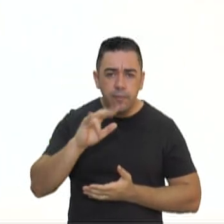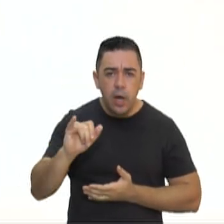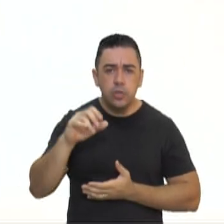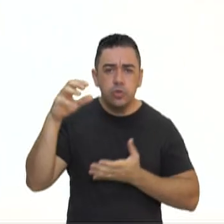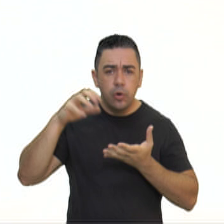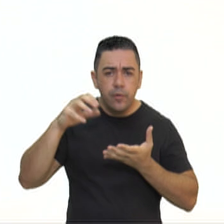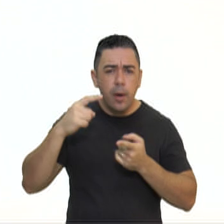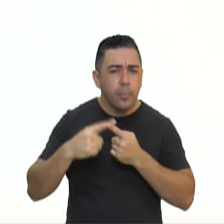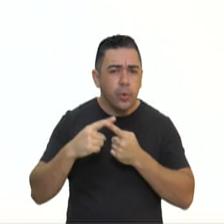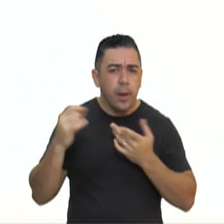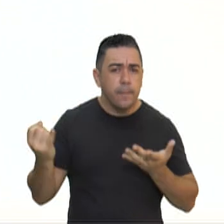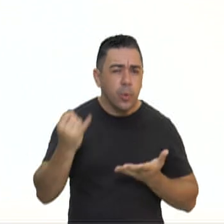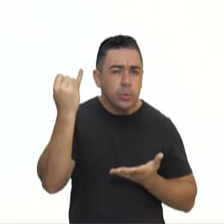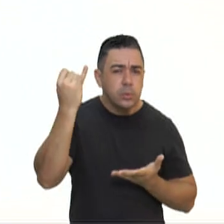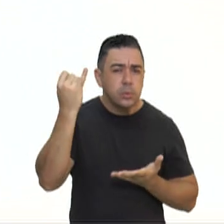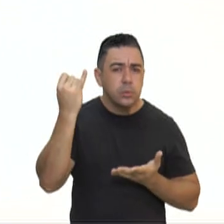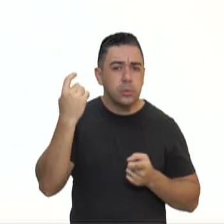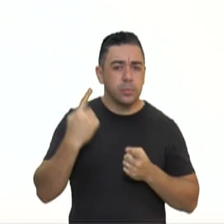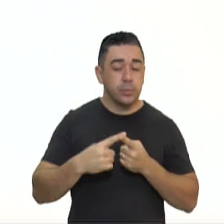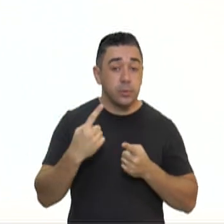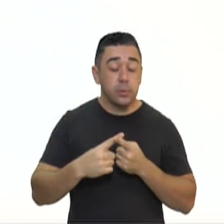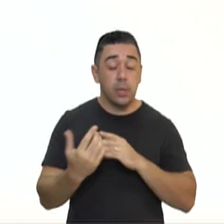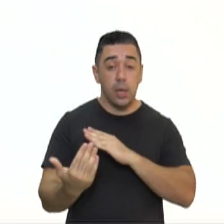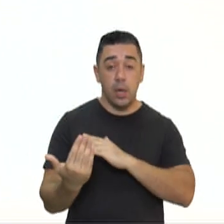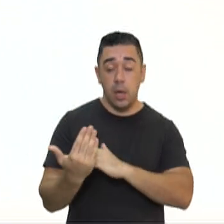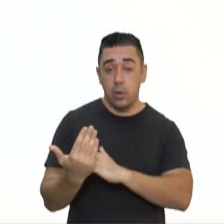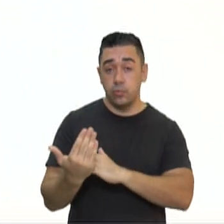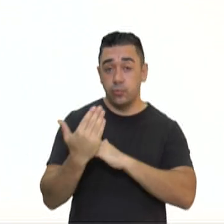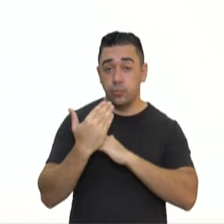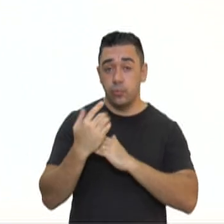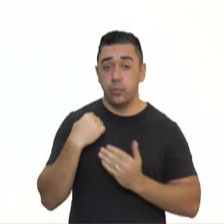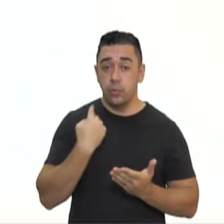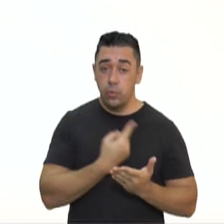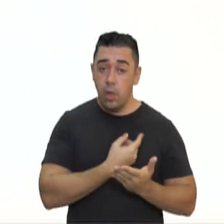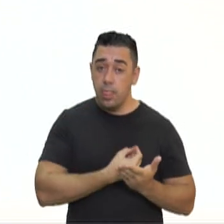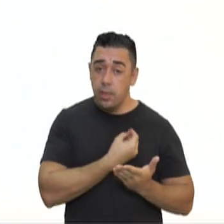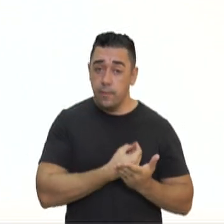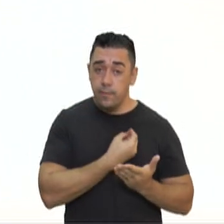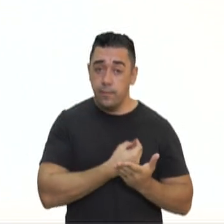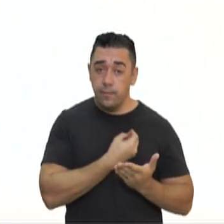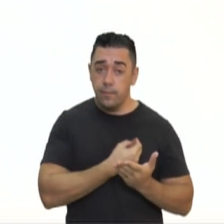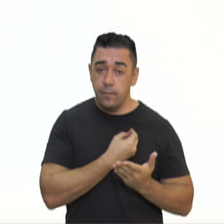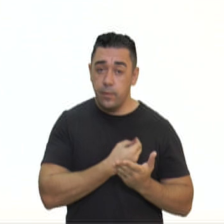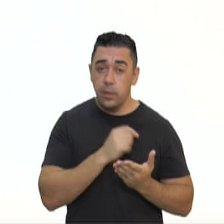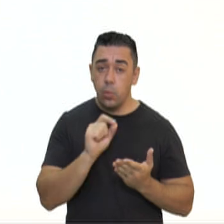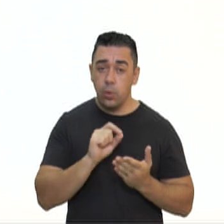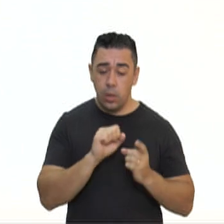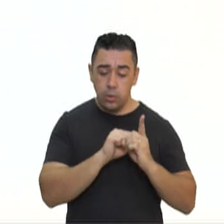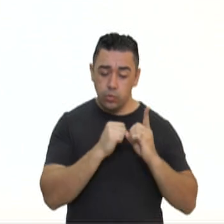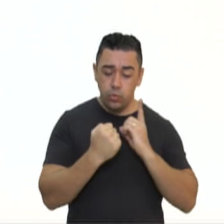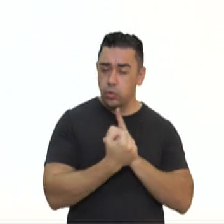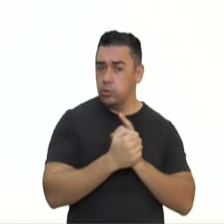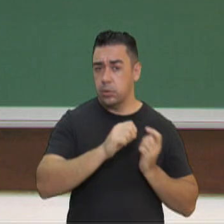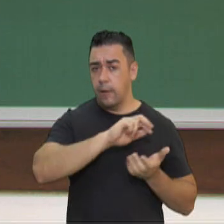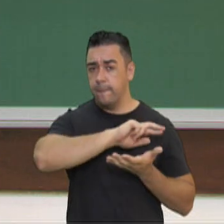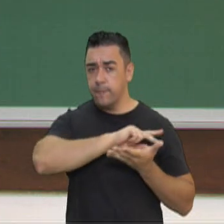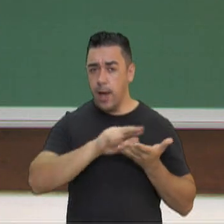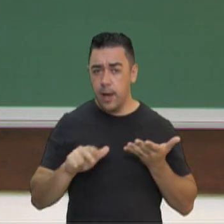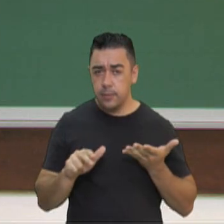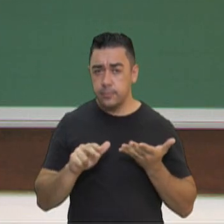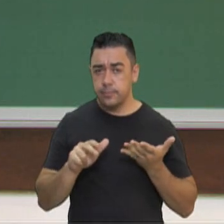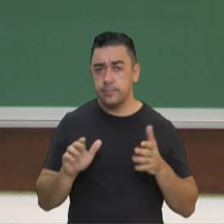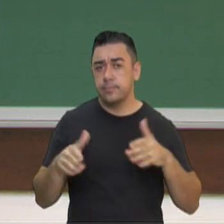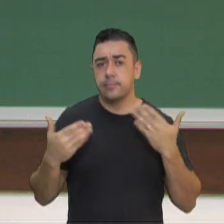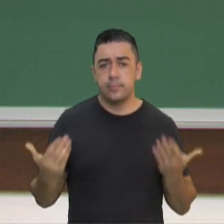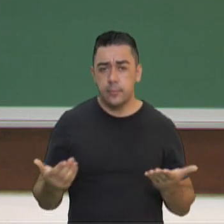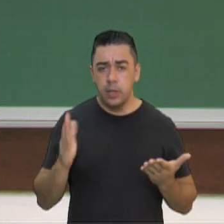por que ela é tão importante? Então, ela ajuda a nossa vida em sociedade de diversas formas.